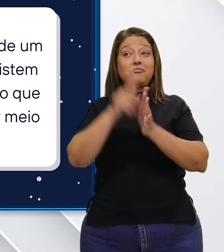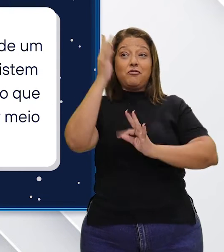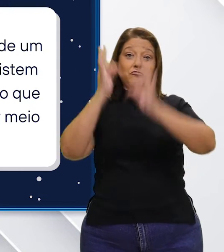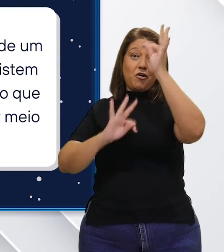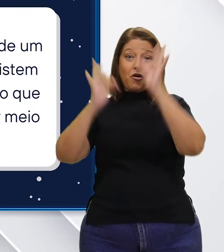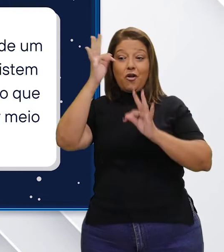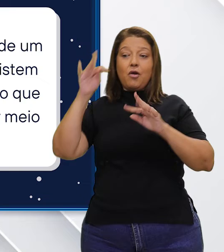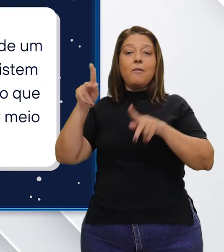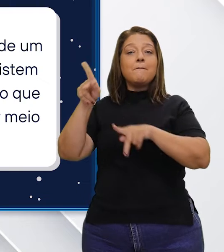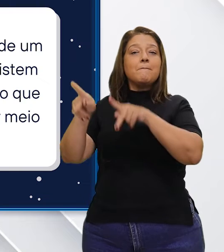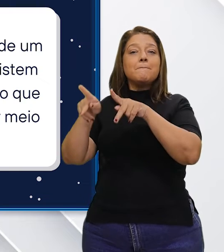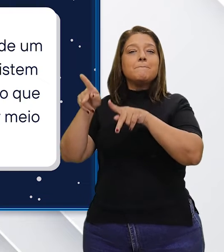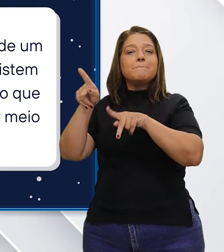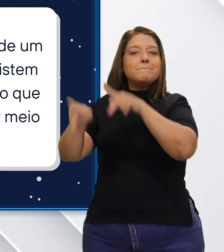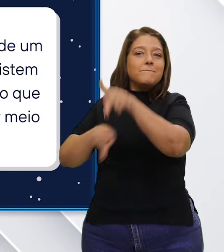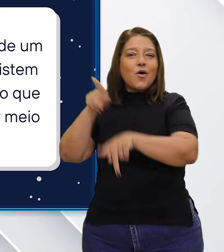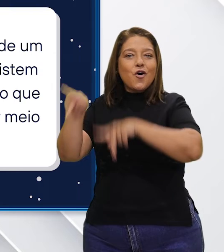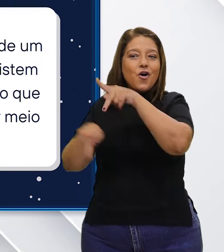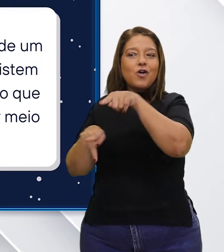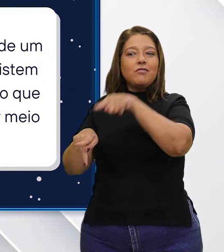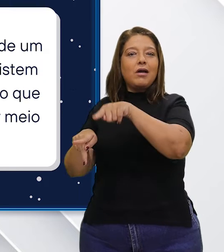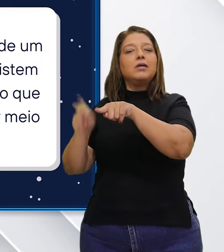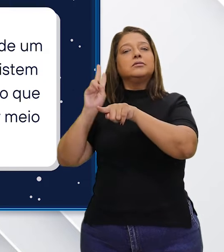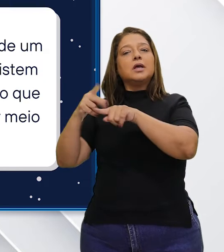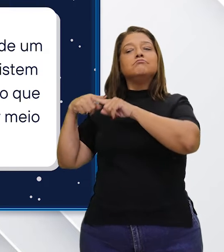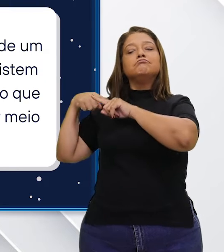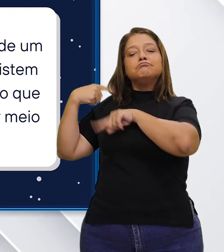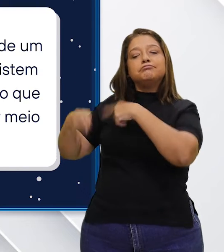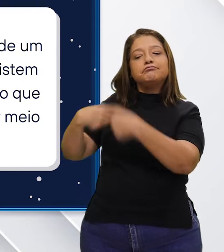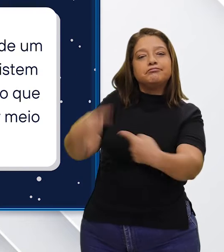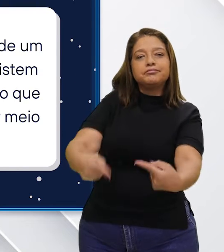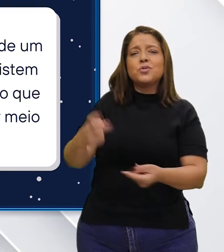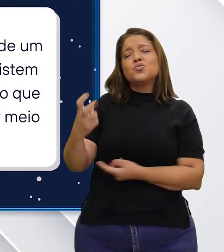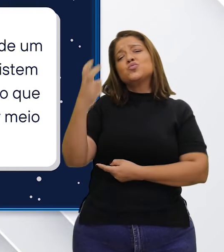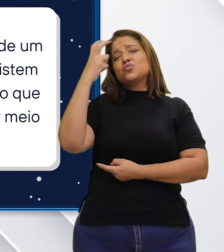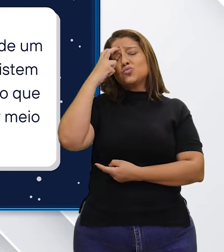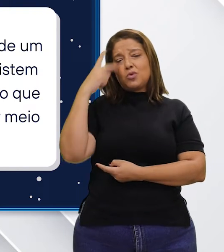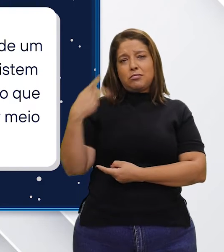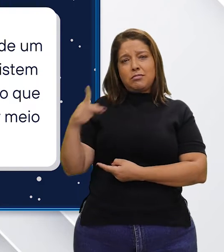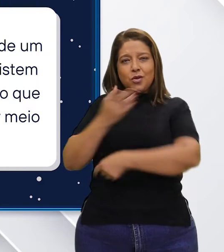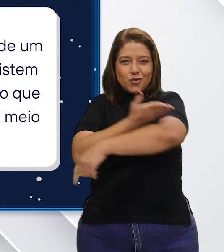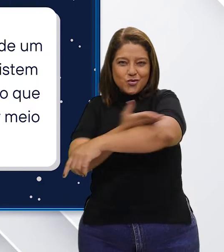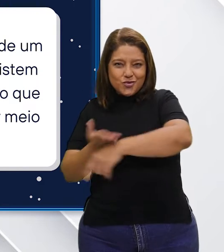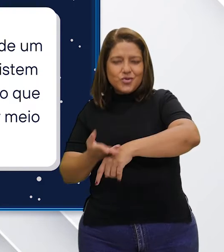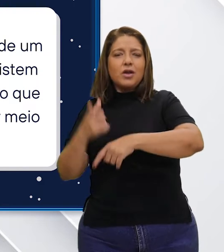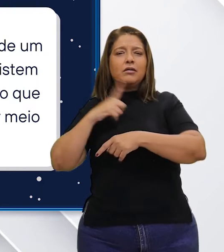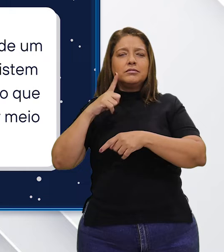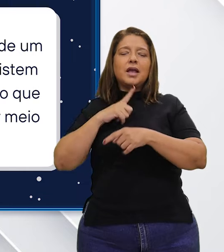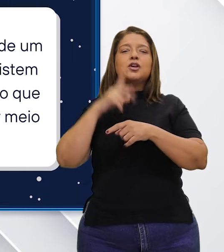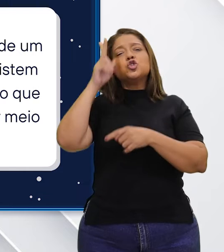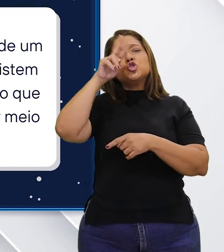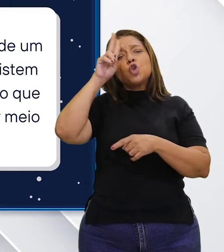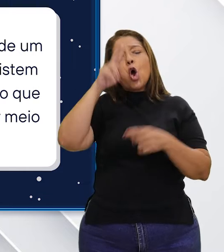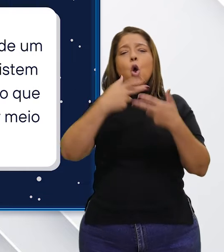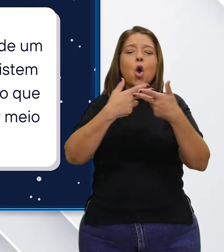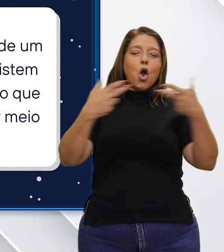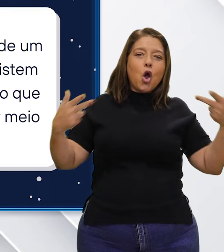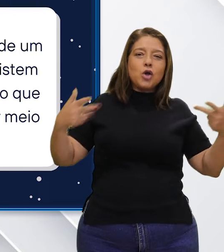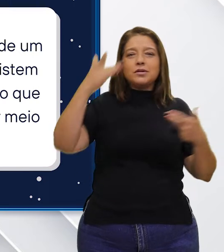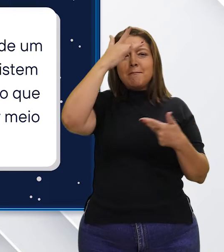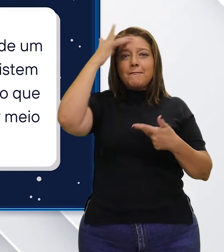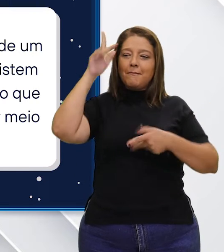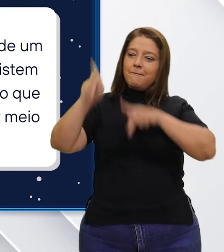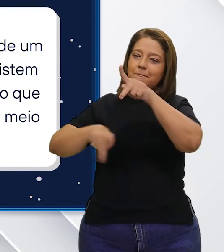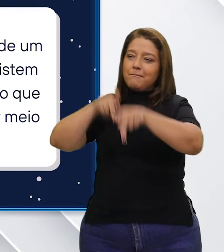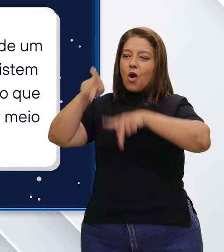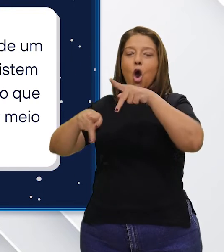do folclore de um povo e são transmitidas culturalmente. Consistem num conjunto de histórias narradas